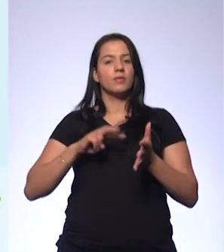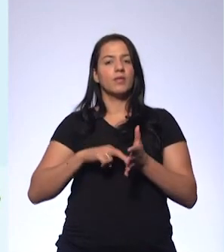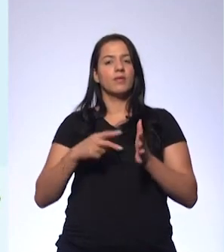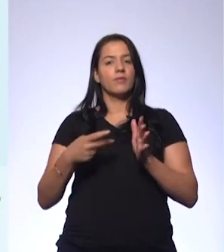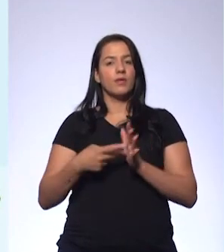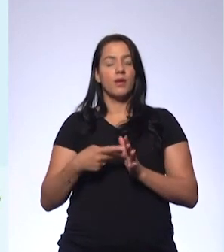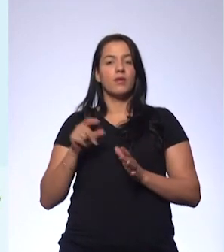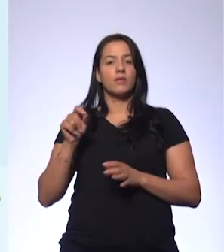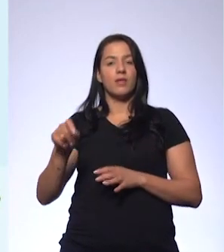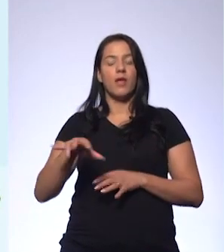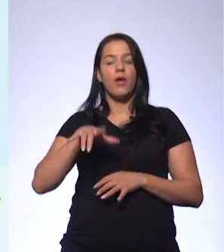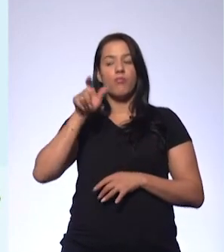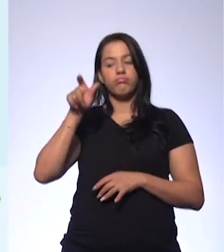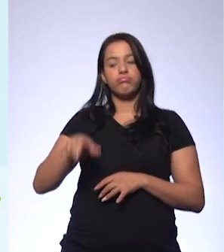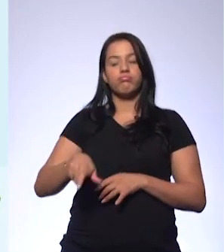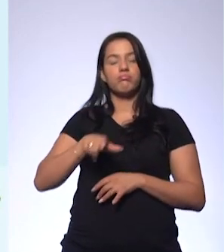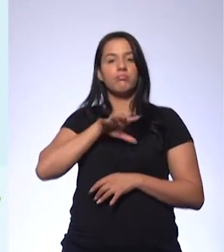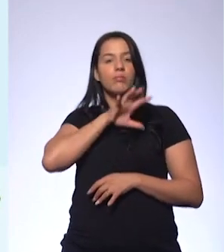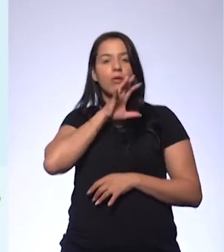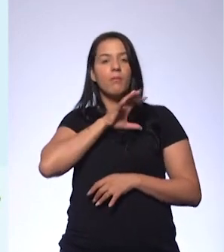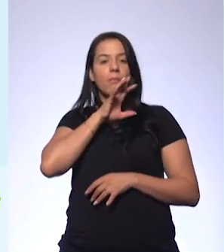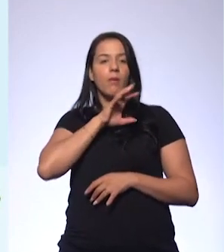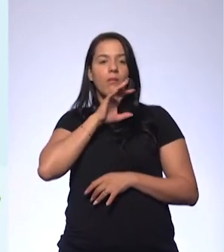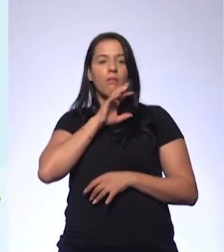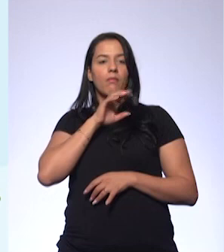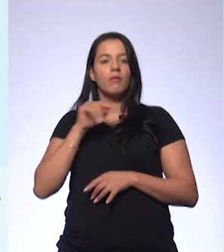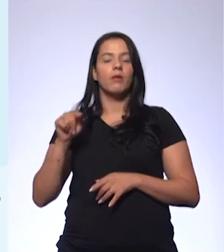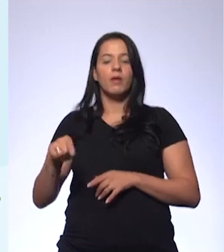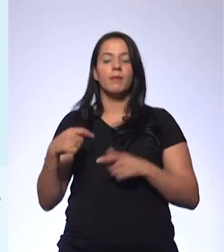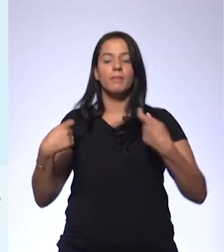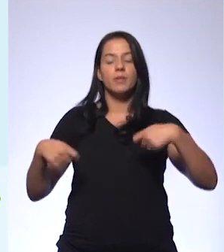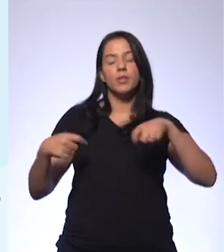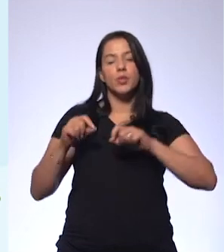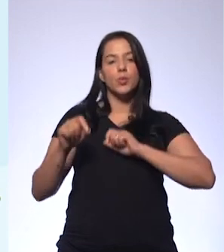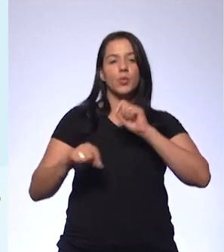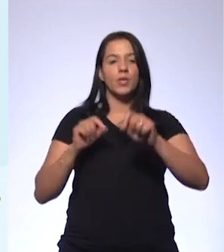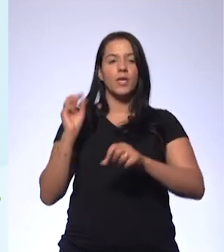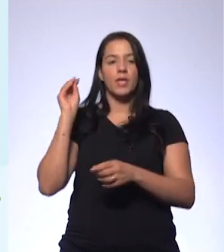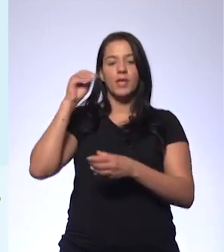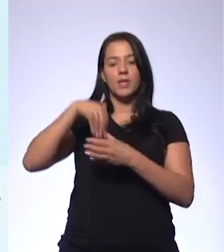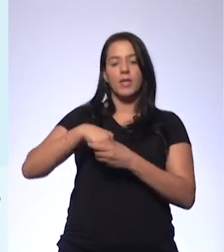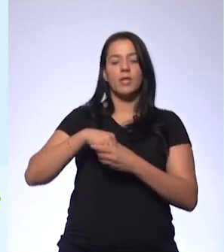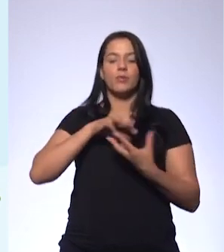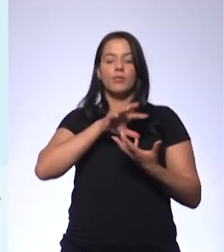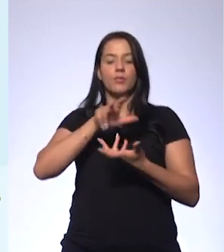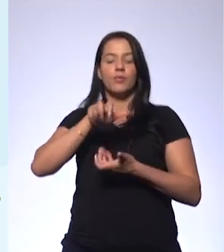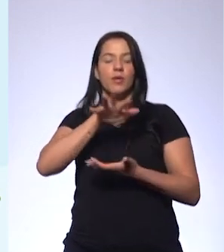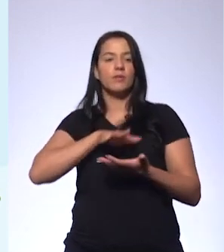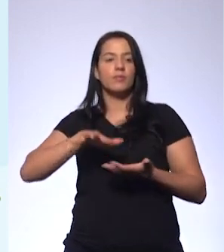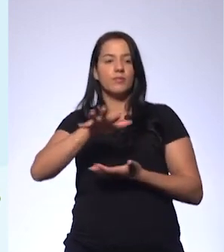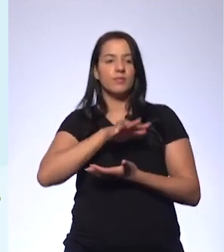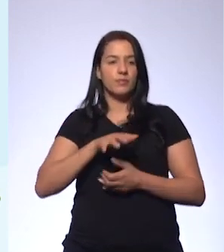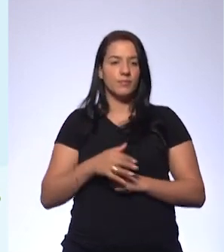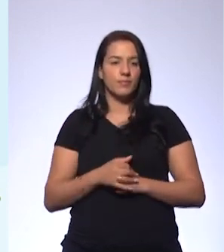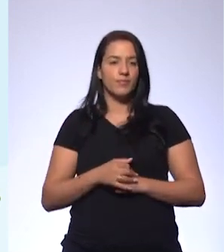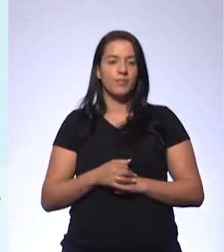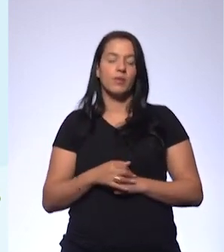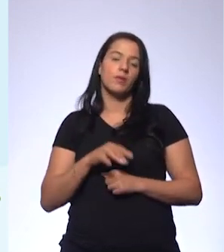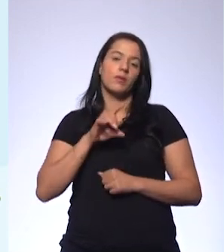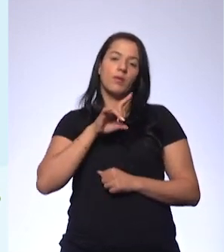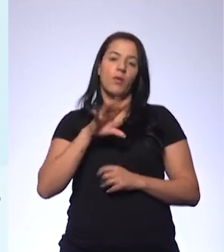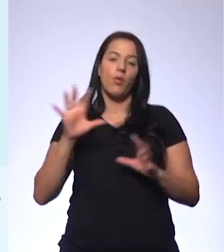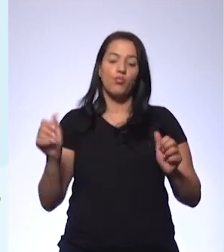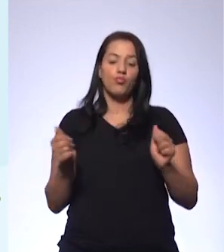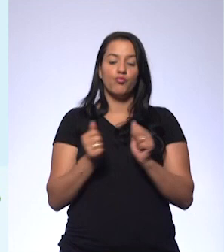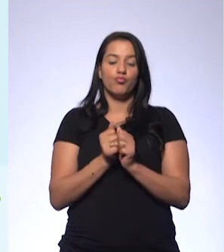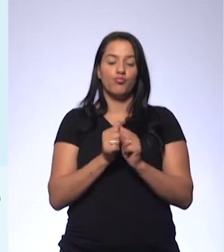aquela determinada espécie ela, né, desempenha ali dentro daquele ecossistema? Então, é um conjunto de